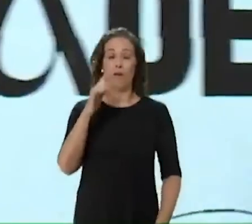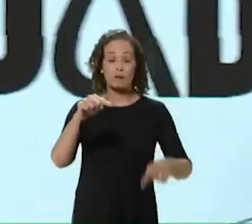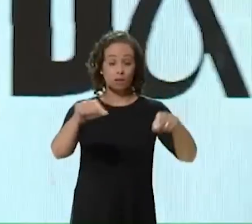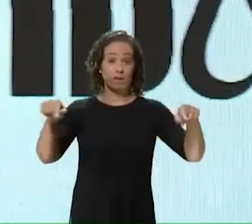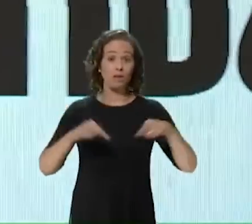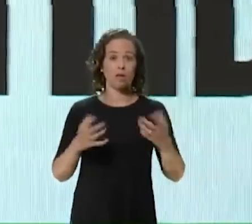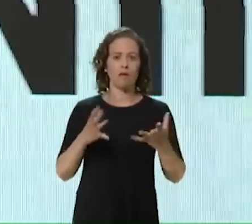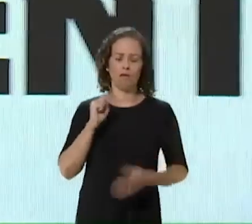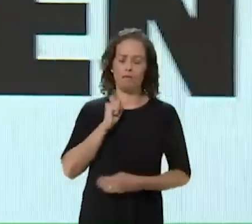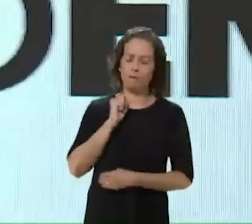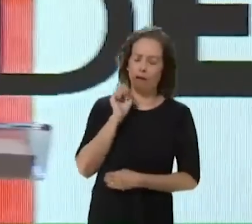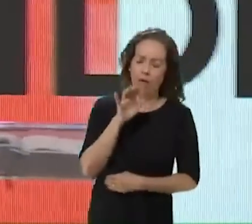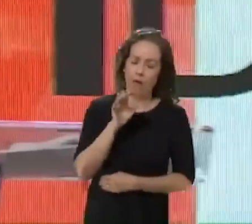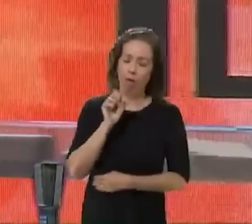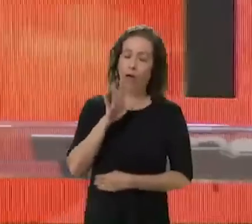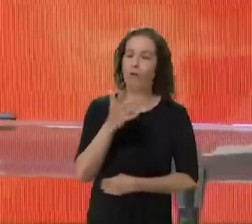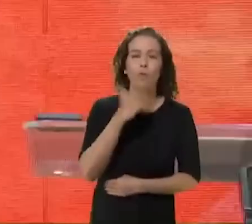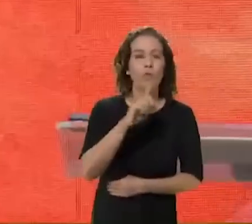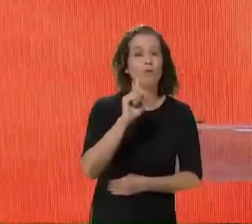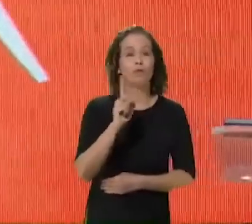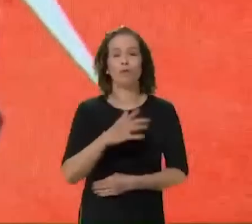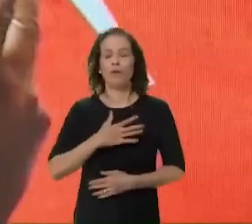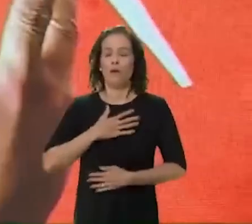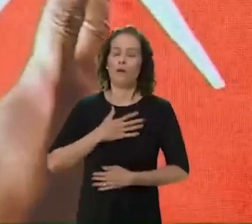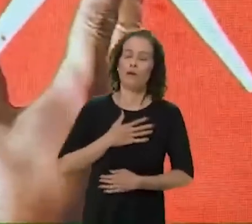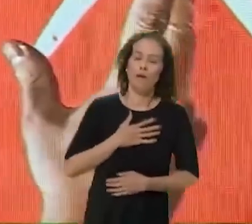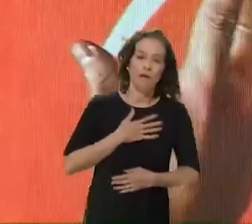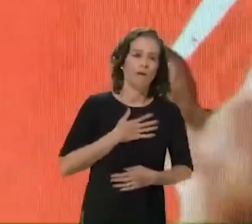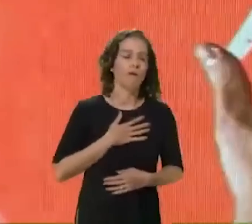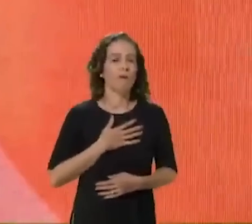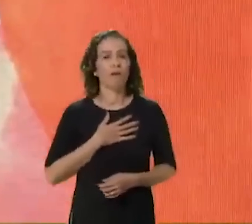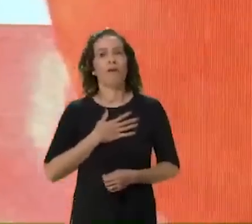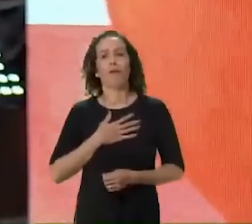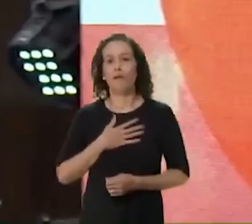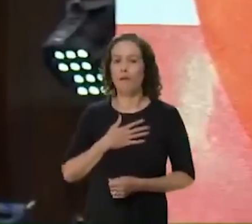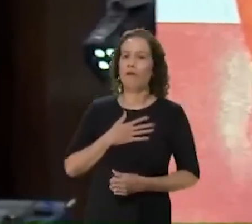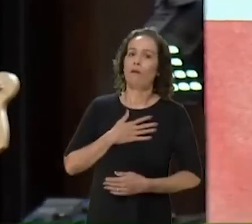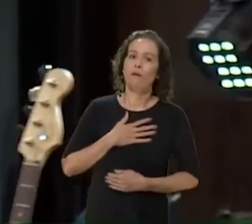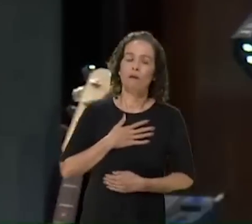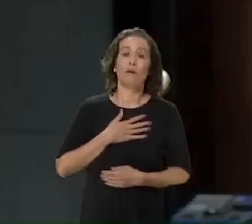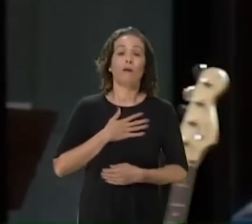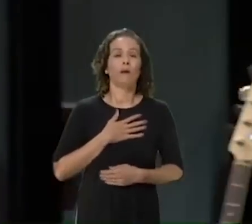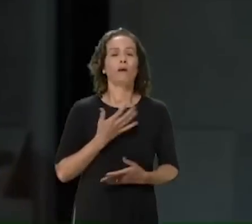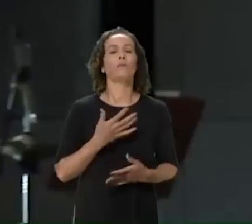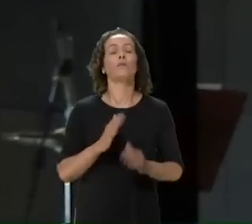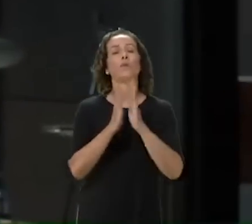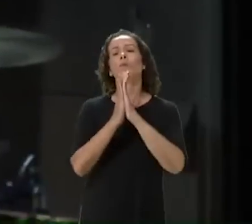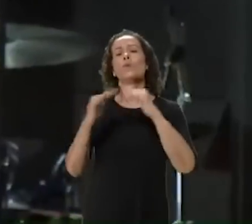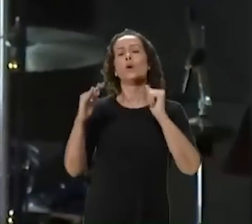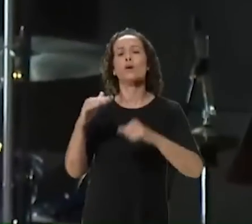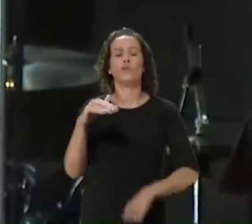vomitando, querendo vomitar, não conseguia, com falta de ar, ficando roxo, e a minha mulher dormindo com a nossa filha pequena. Um anjo acordou minha